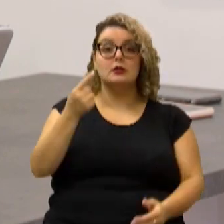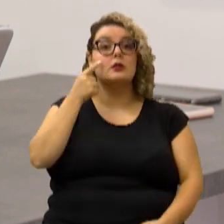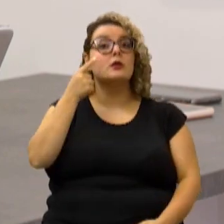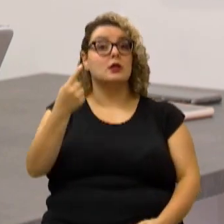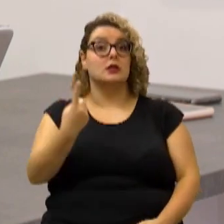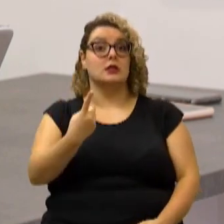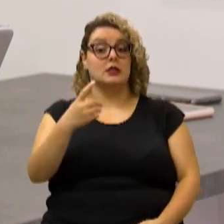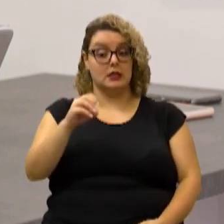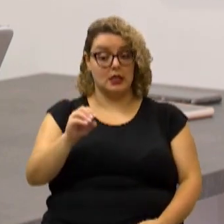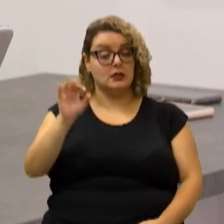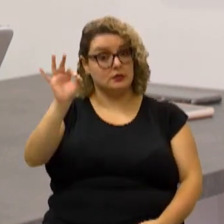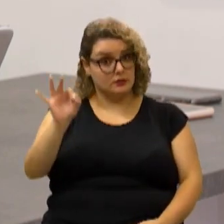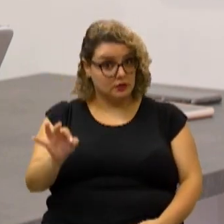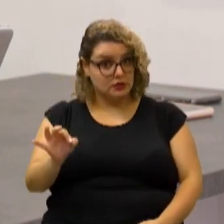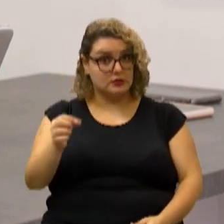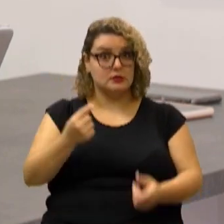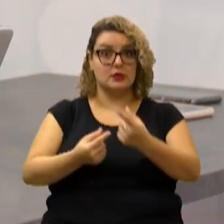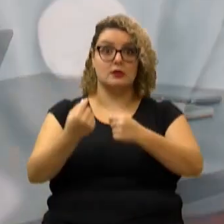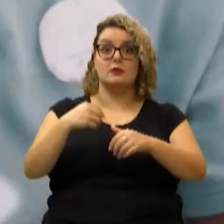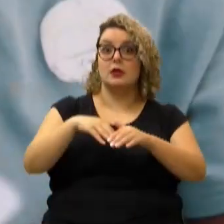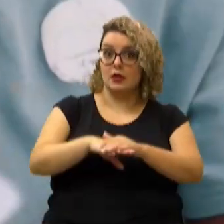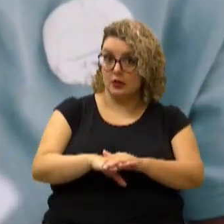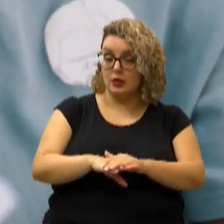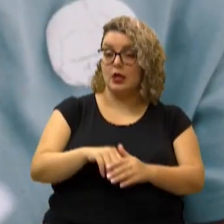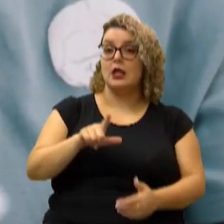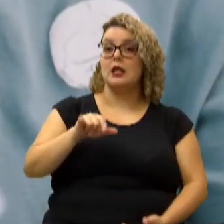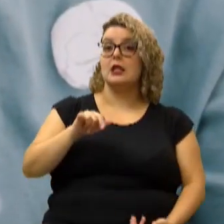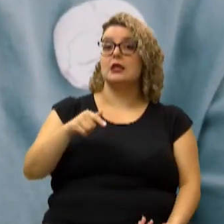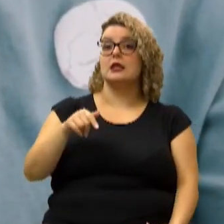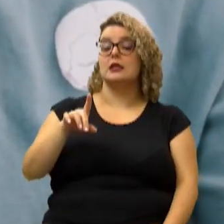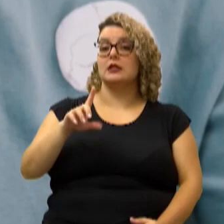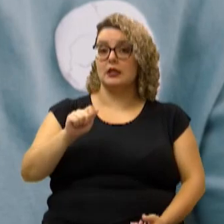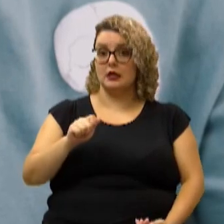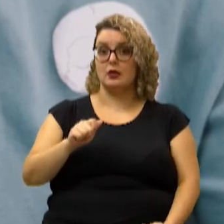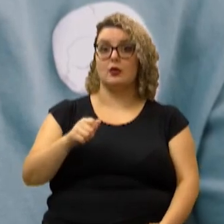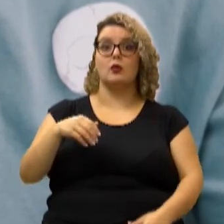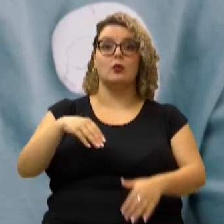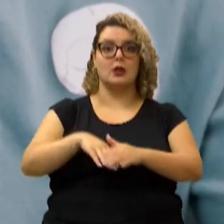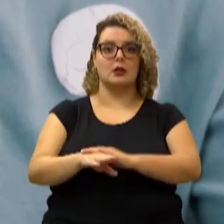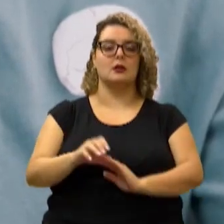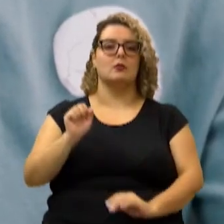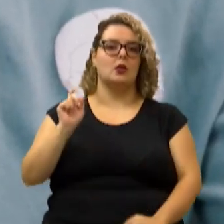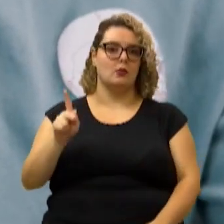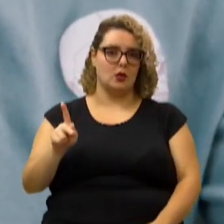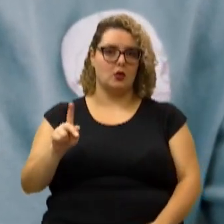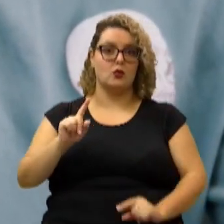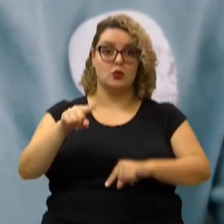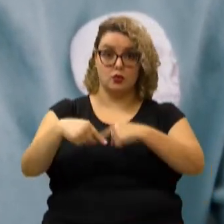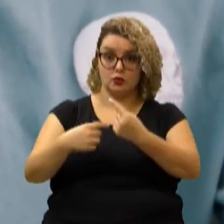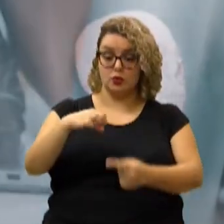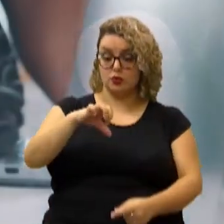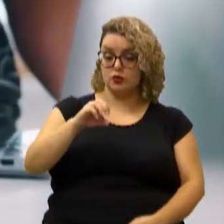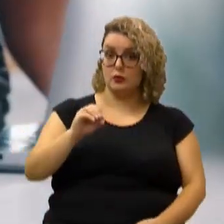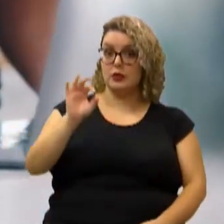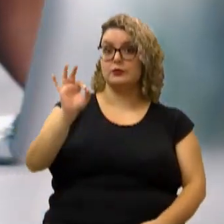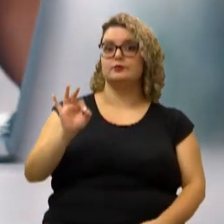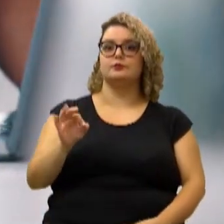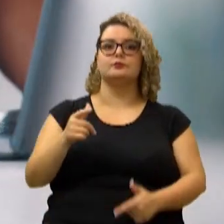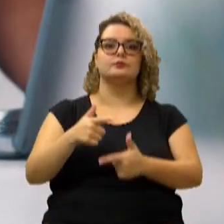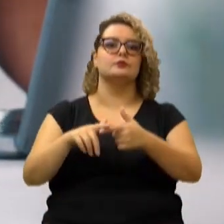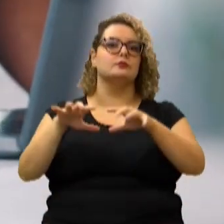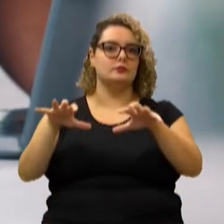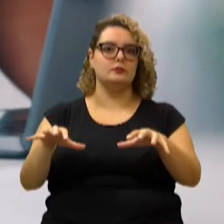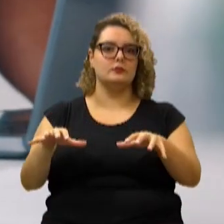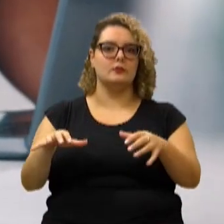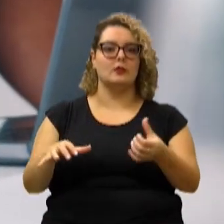dinheiro então a ideia é que 10% daquela receita líquida seja guardada para o futuro para a aposentadoria os outros 90